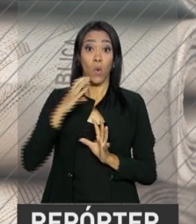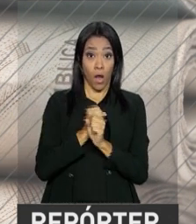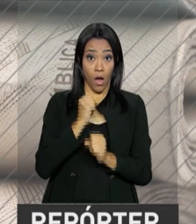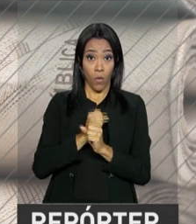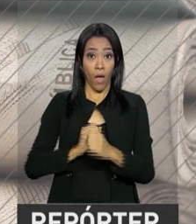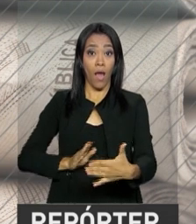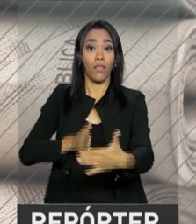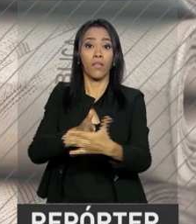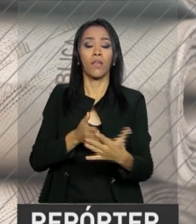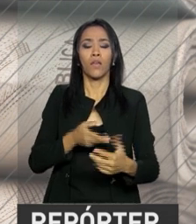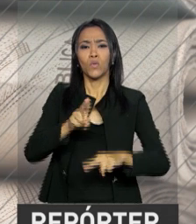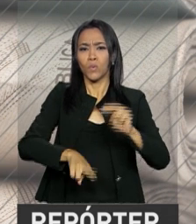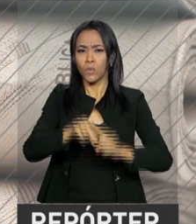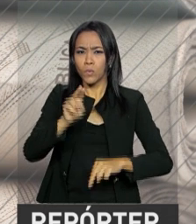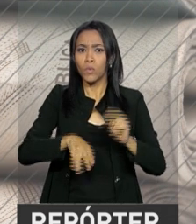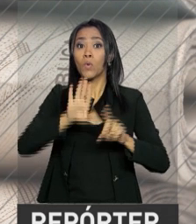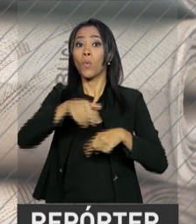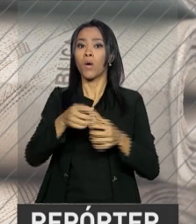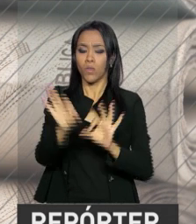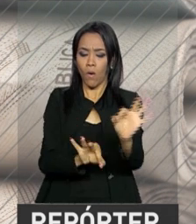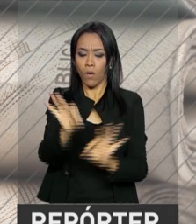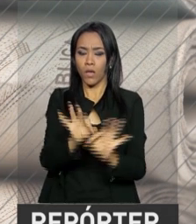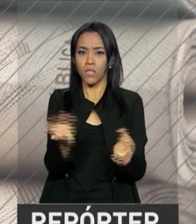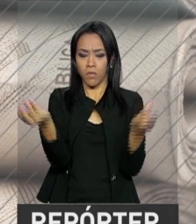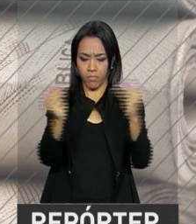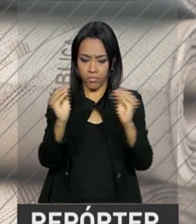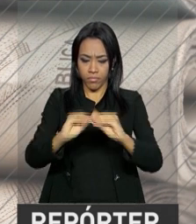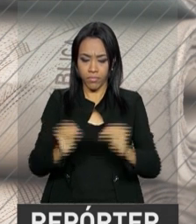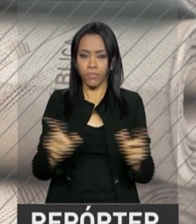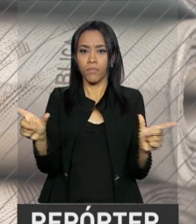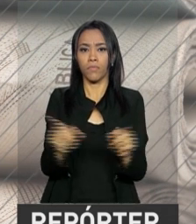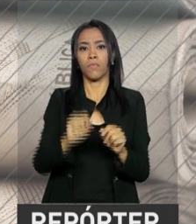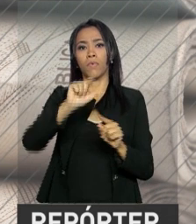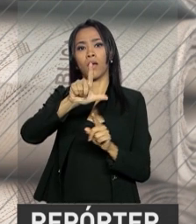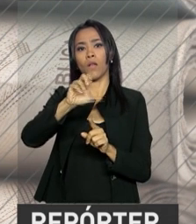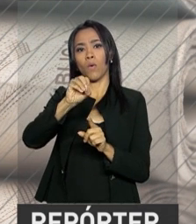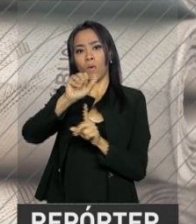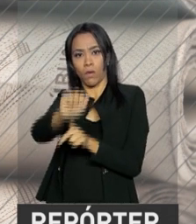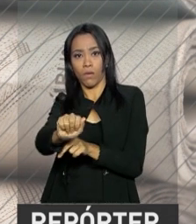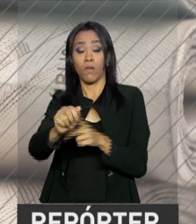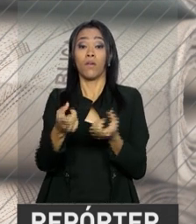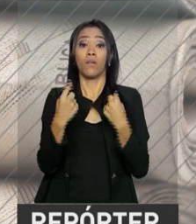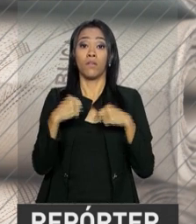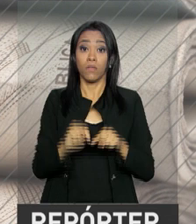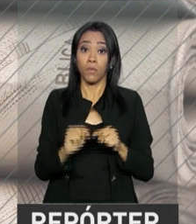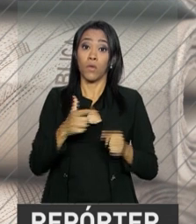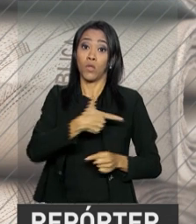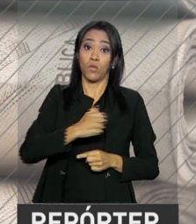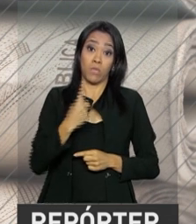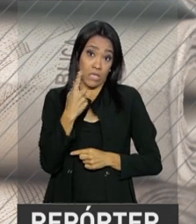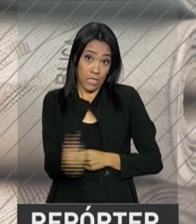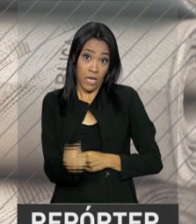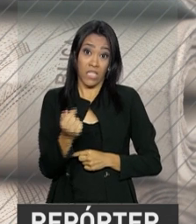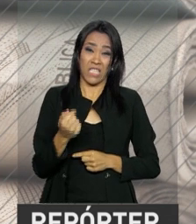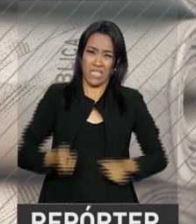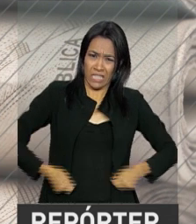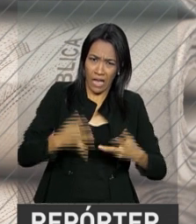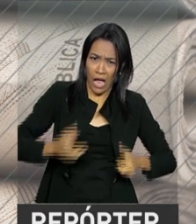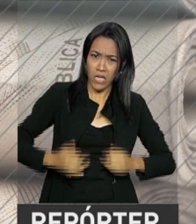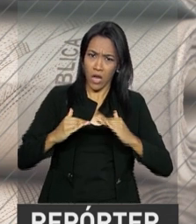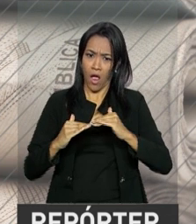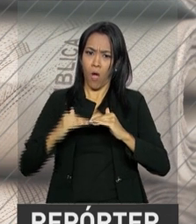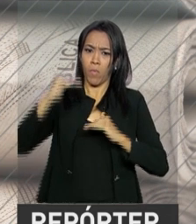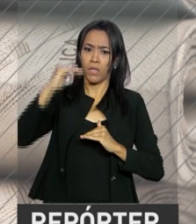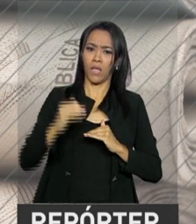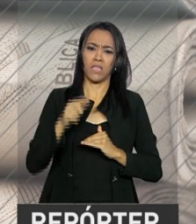quando el ada a lei orçamentária para o ano seguinte em 2017 as despesas não poderão crescer mais do que